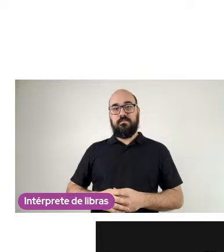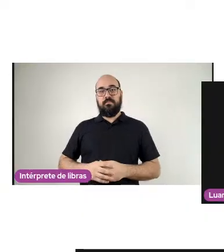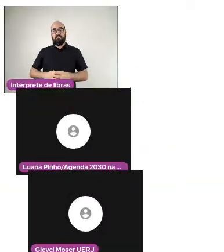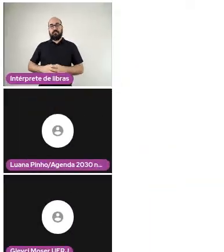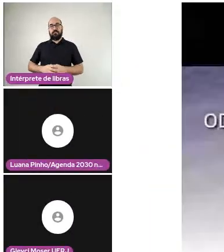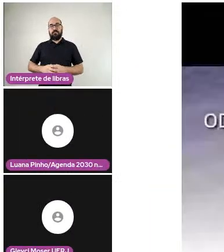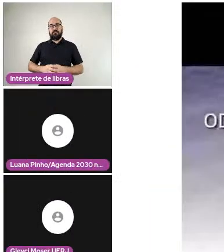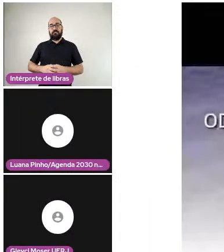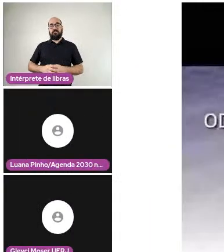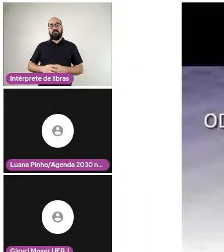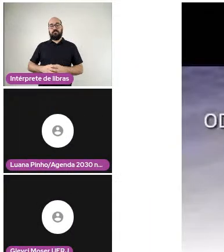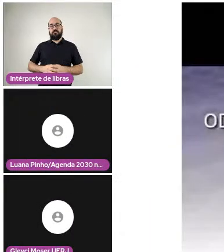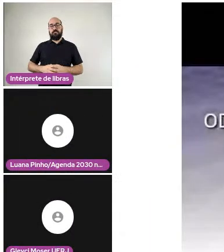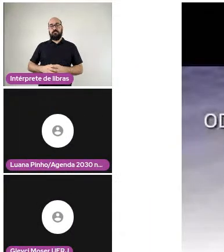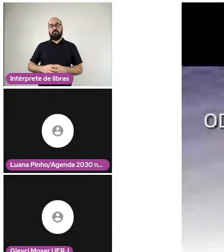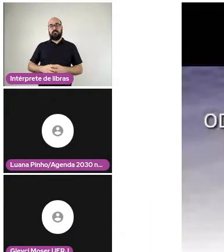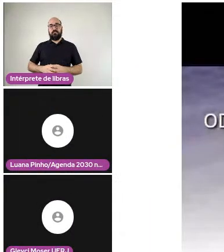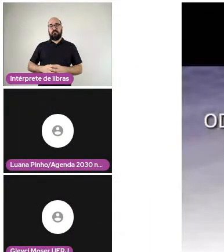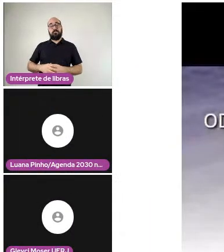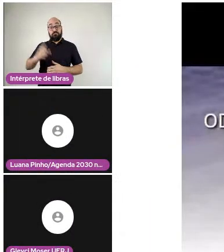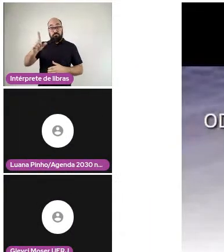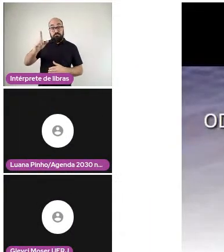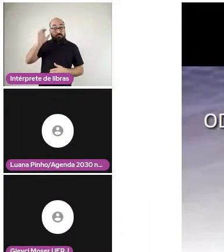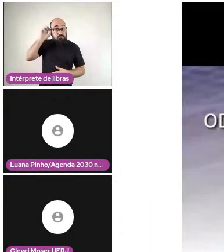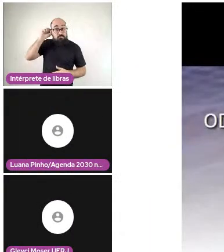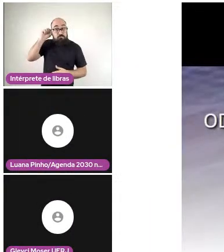Oi, alô? Estão me escutando?